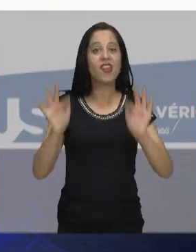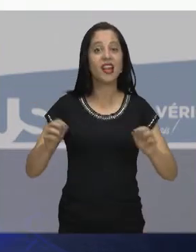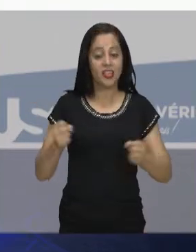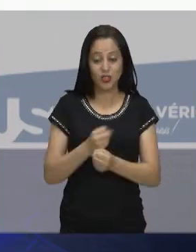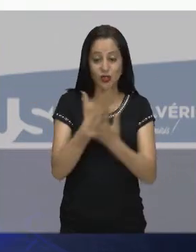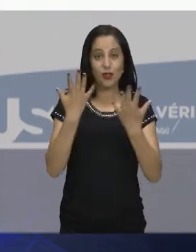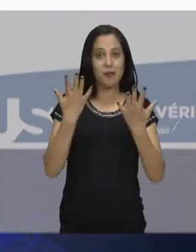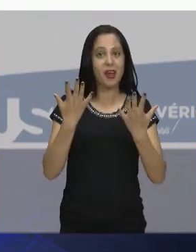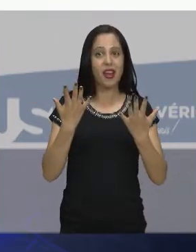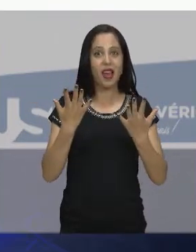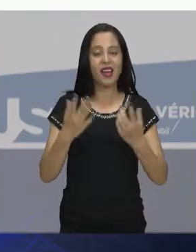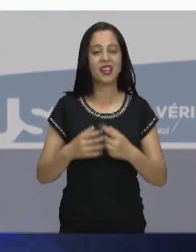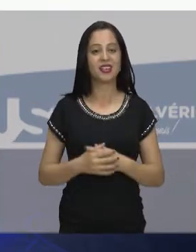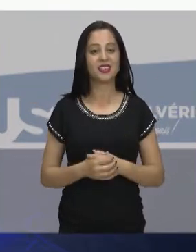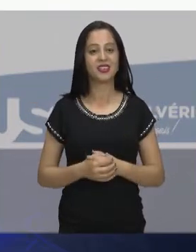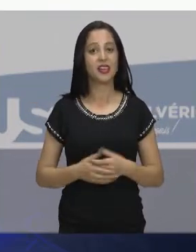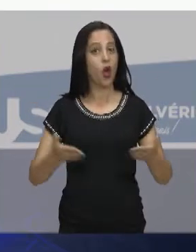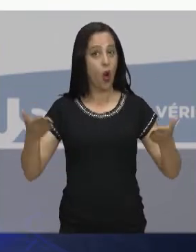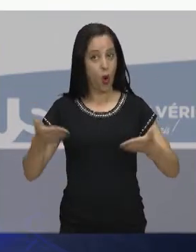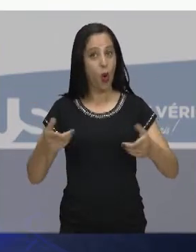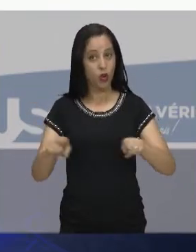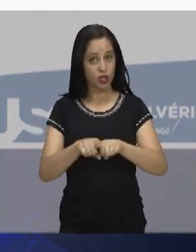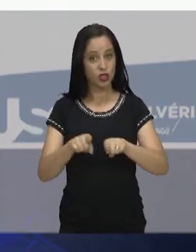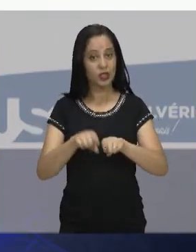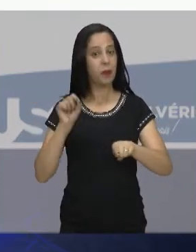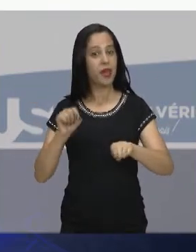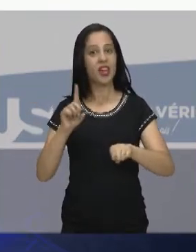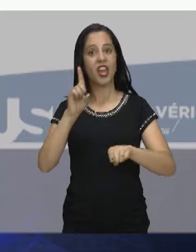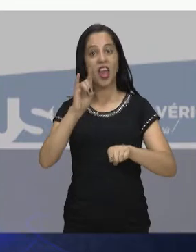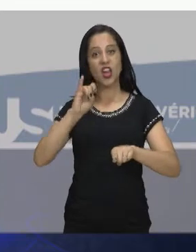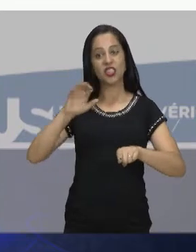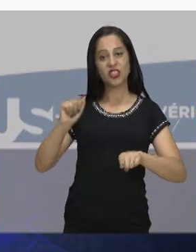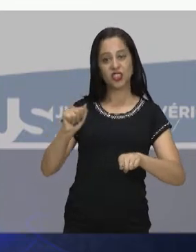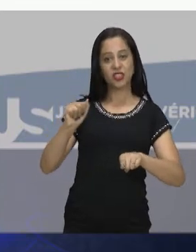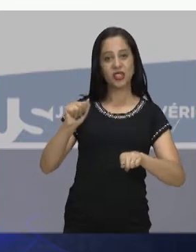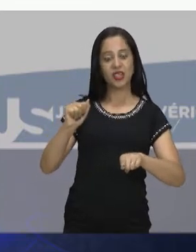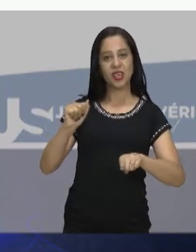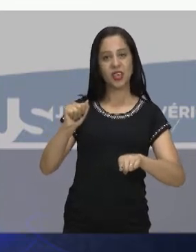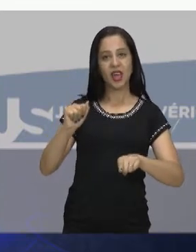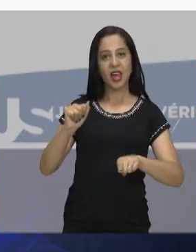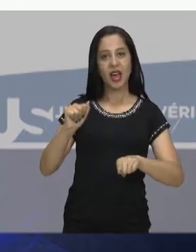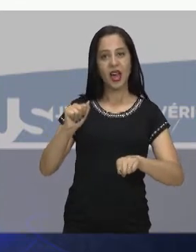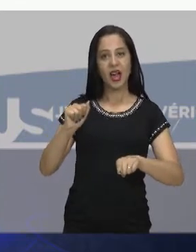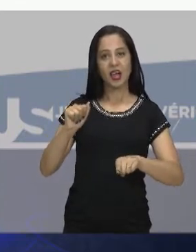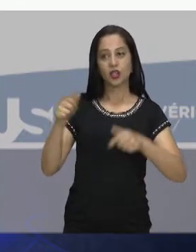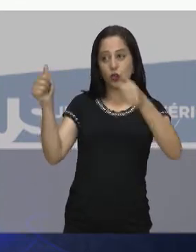surpresa, de que hoje também é o dia de São Diego.